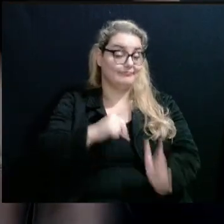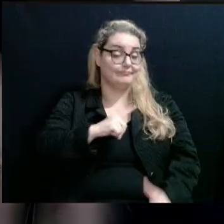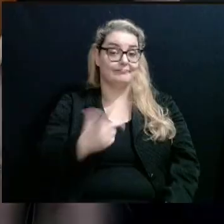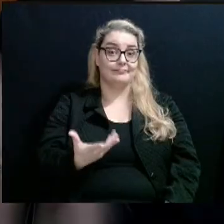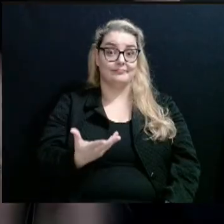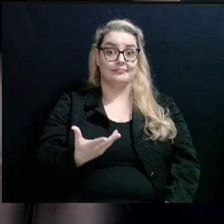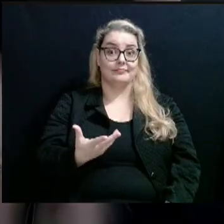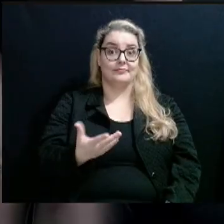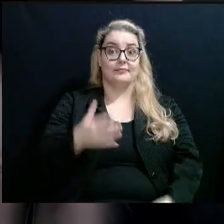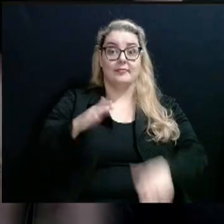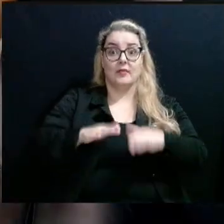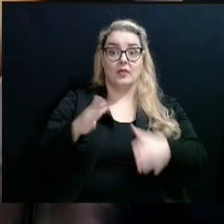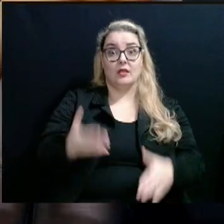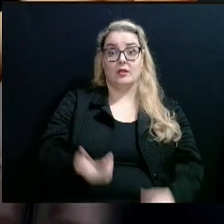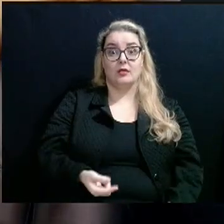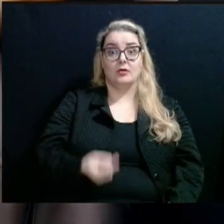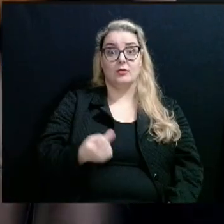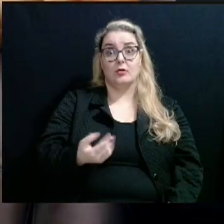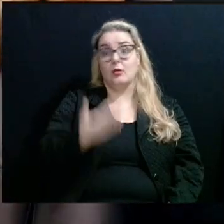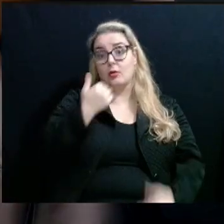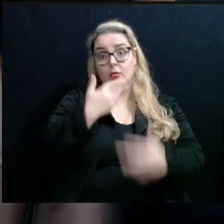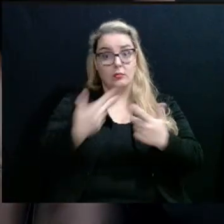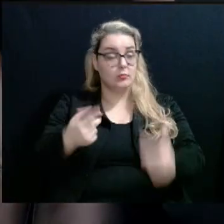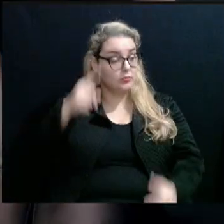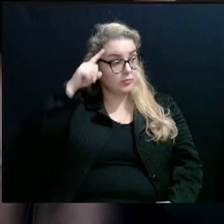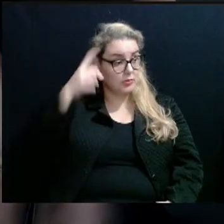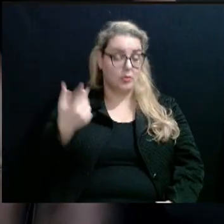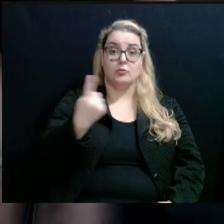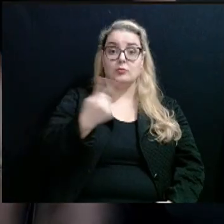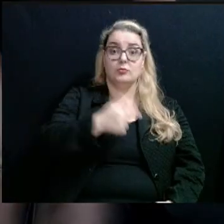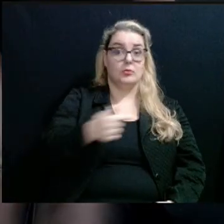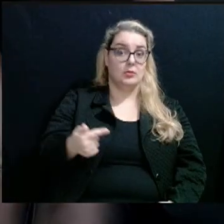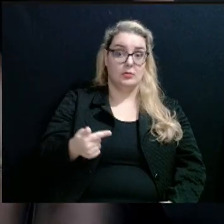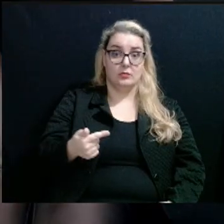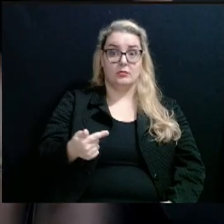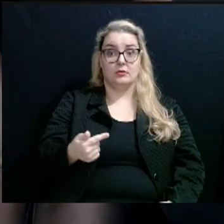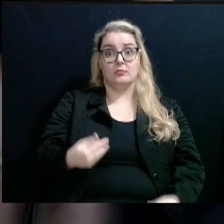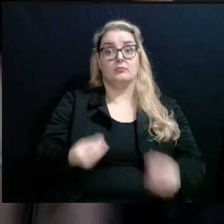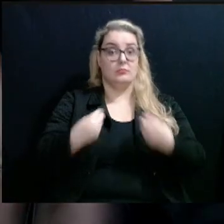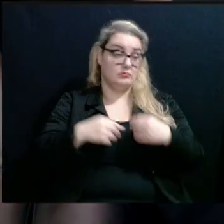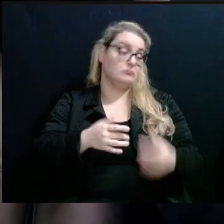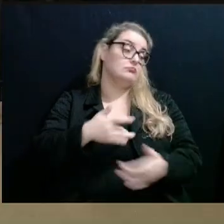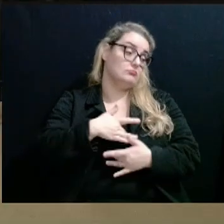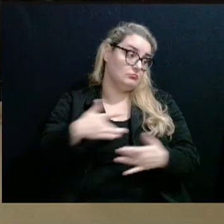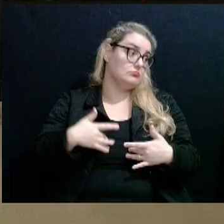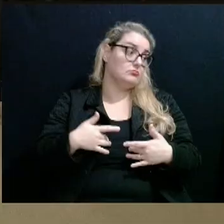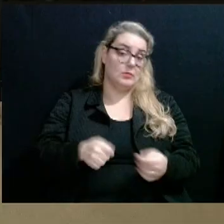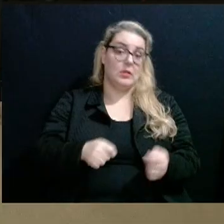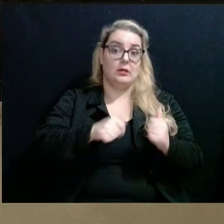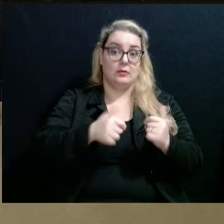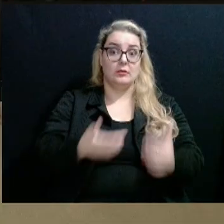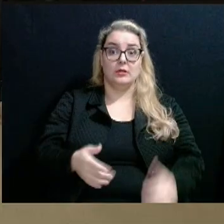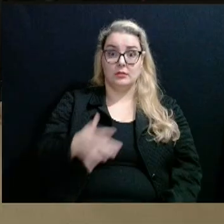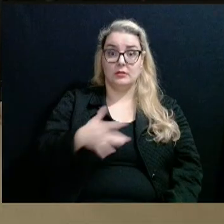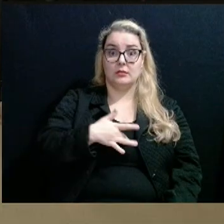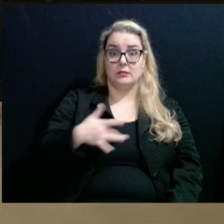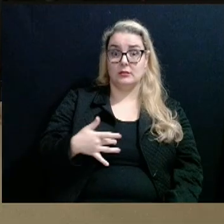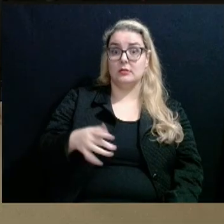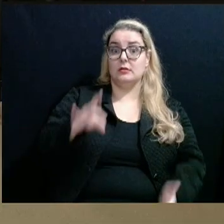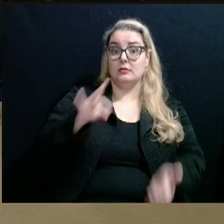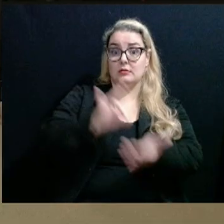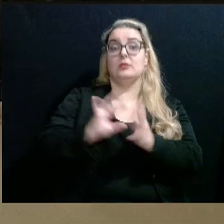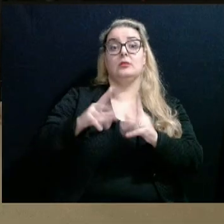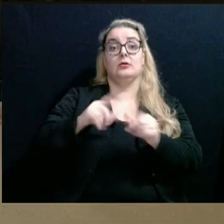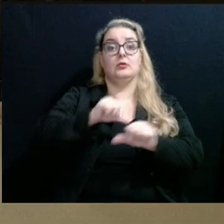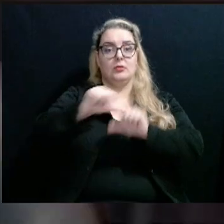carne em uma das refeições do dia ou um dia da semana, já vai trazer esse benefício para a saúde. Na verdade, toda mudança,